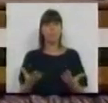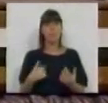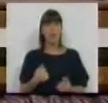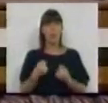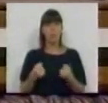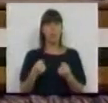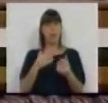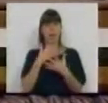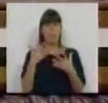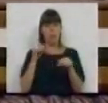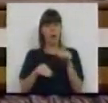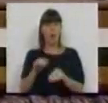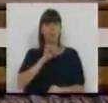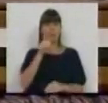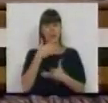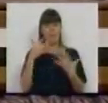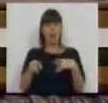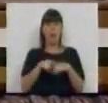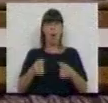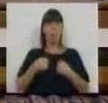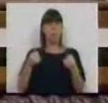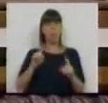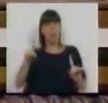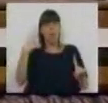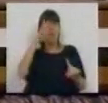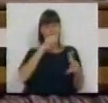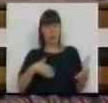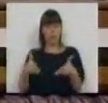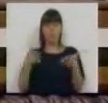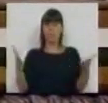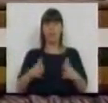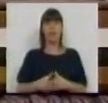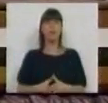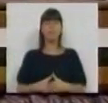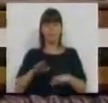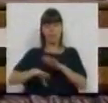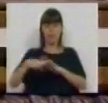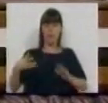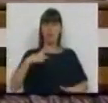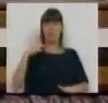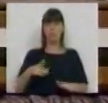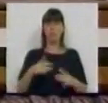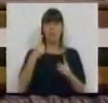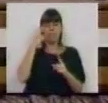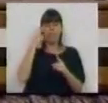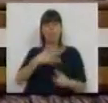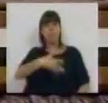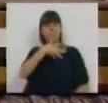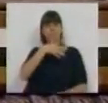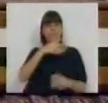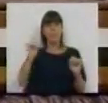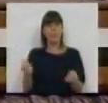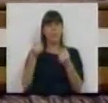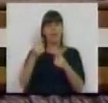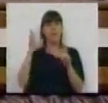incapaz de conseguir uma maioria eleitoral e uma maioria política que lhe permitisse governar, a direita portuguesa enveredou por um discurso de